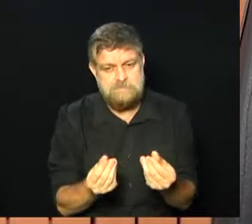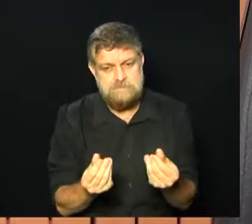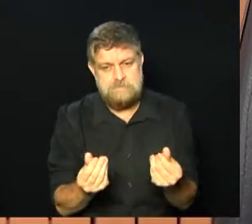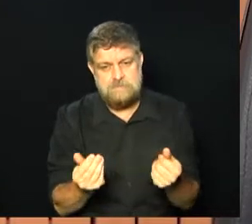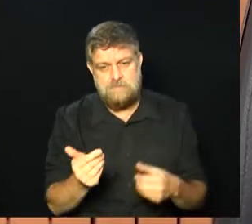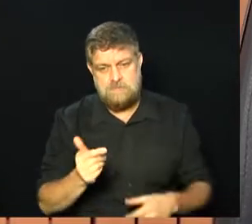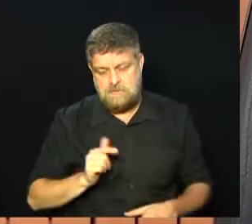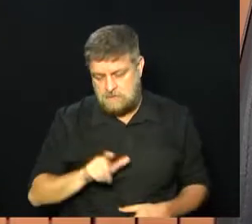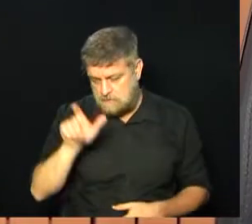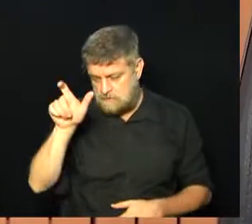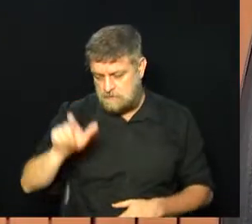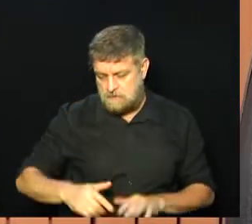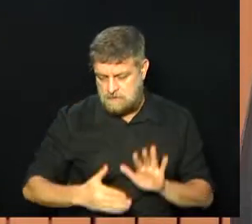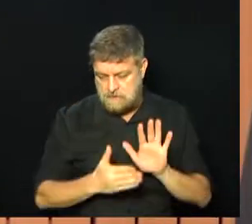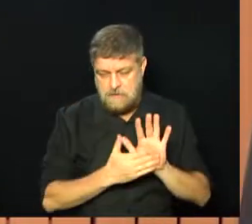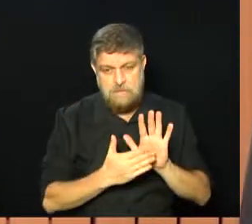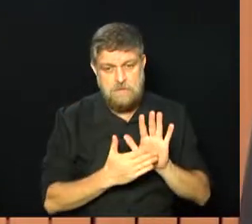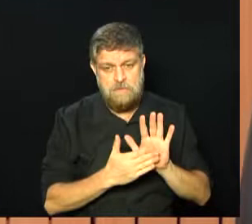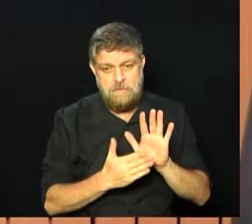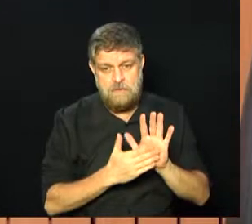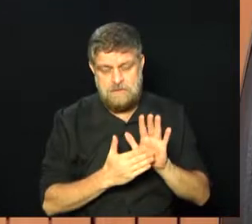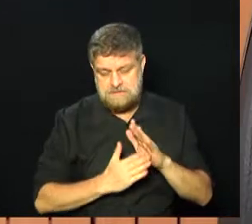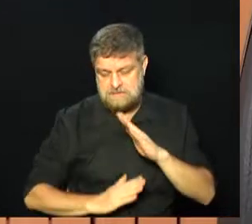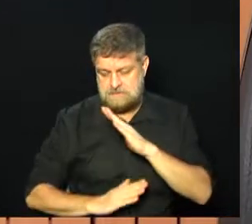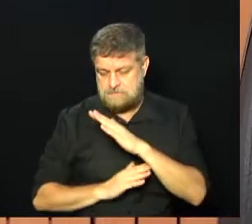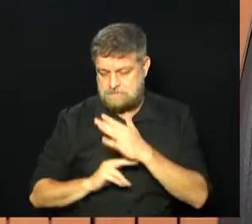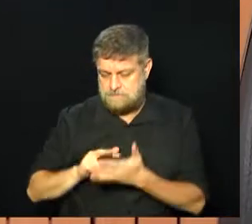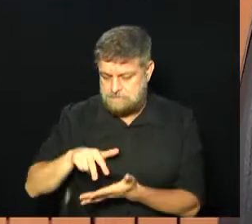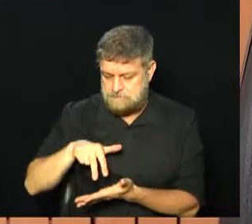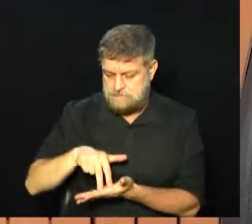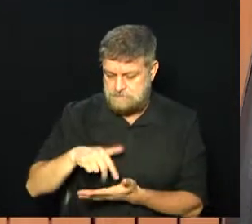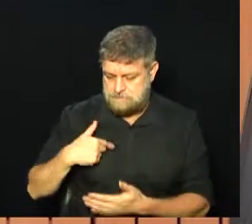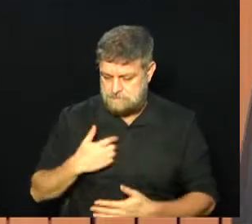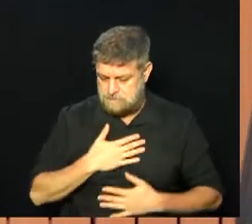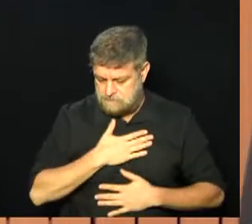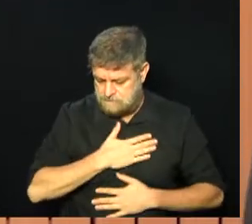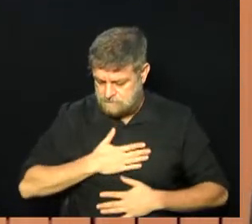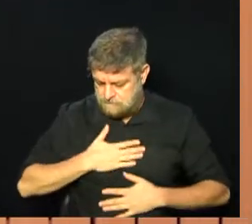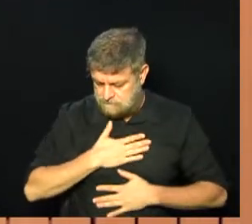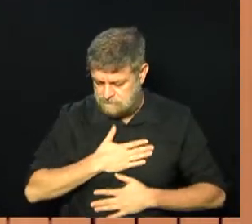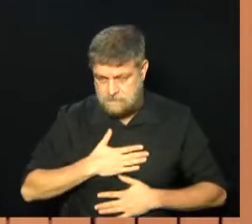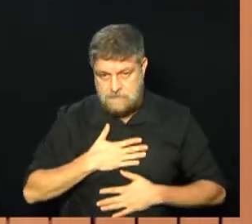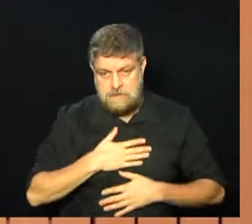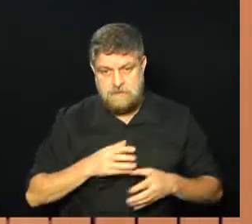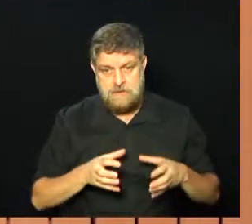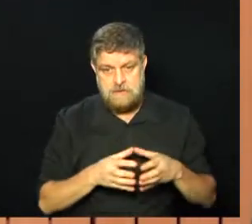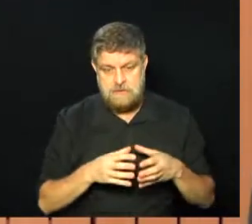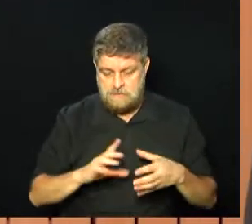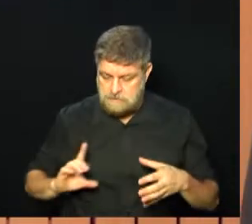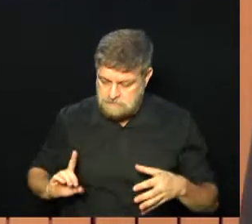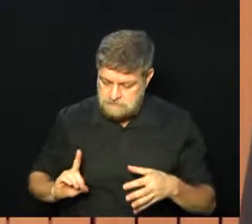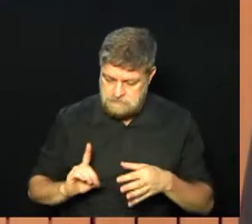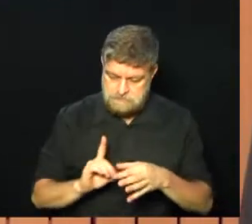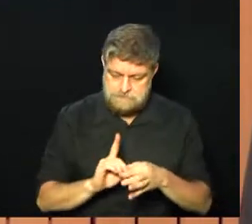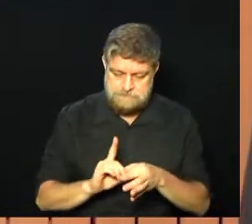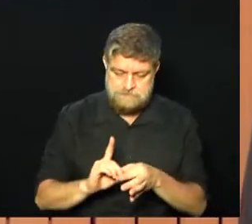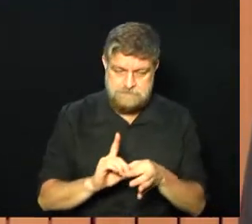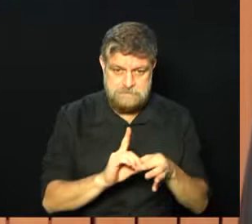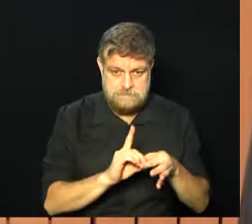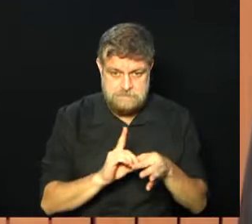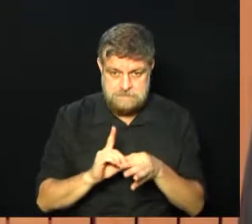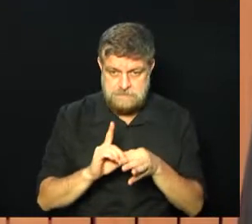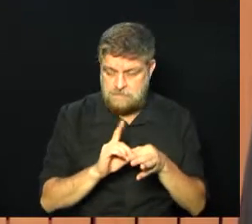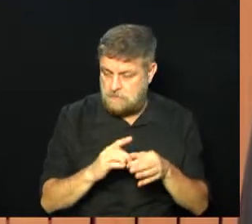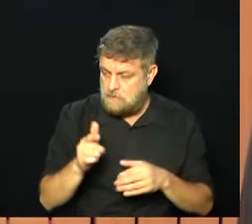daquilo que ele se propôs a fazer no Legislativo, e nos honra muito tê-lo nessa comissão, é um membro da comissão. Então, mais